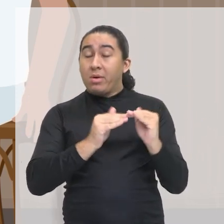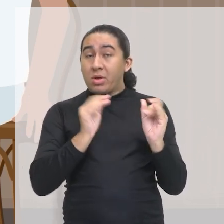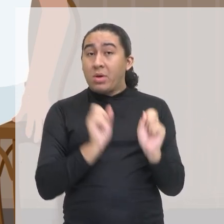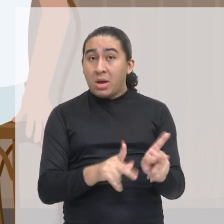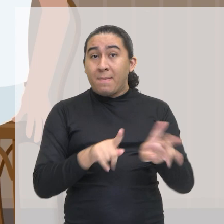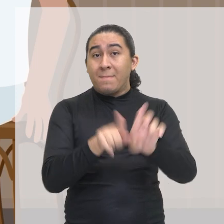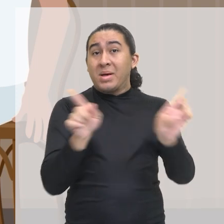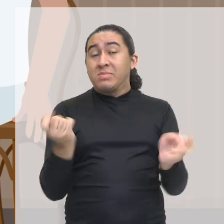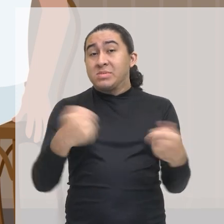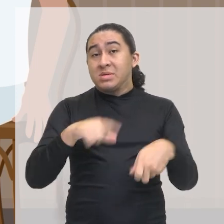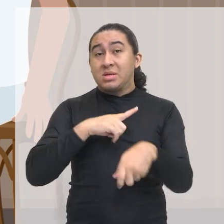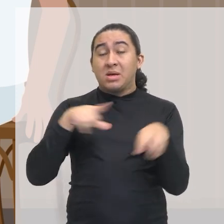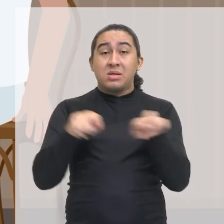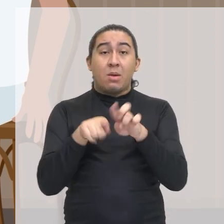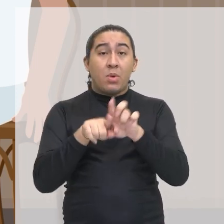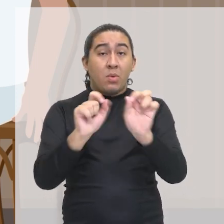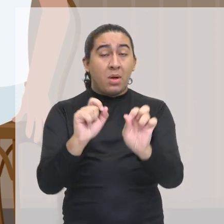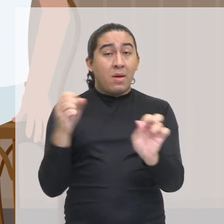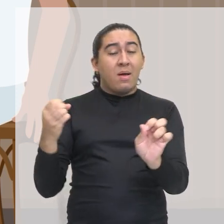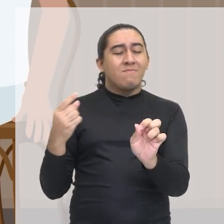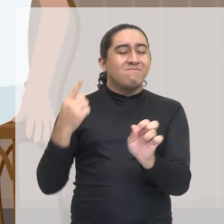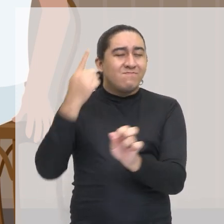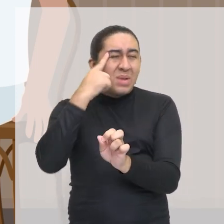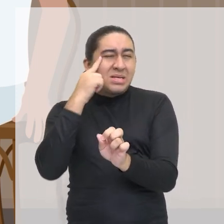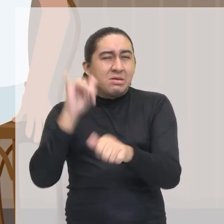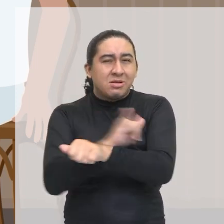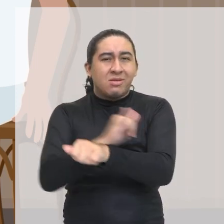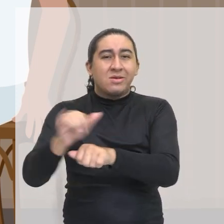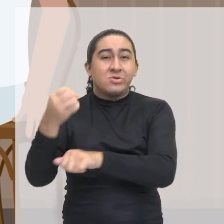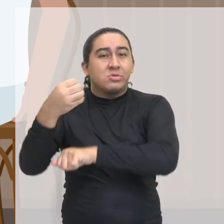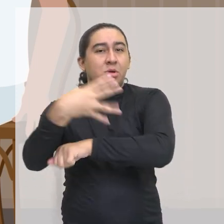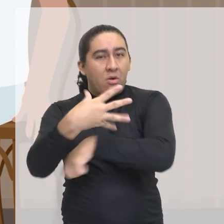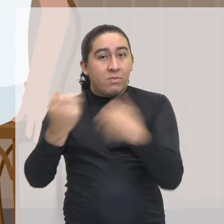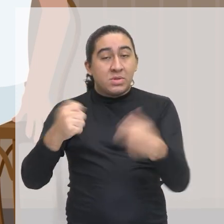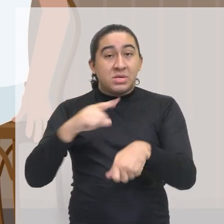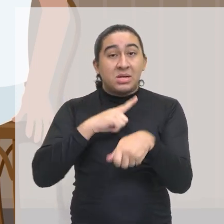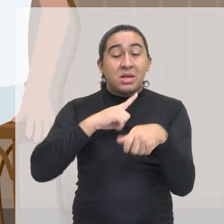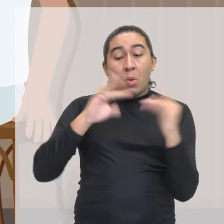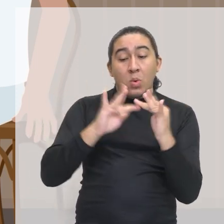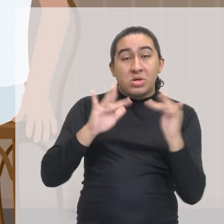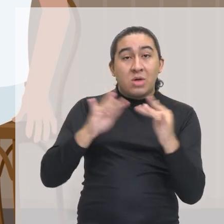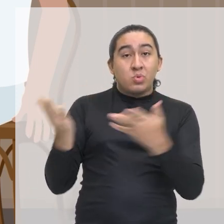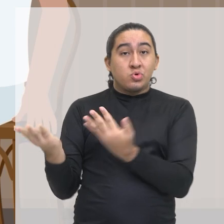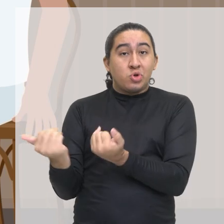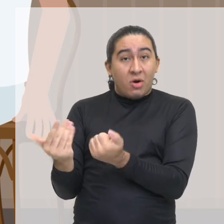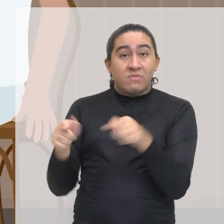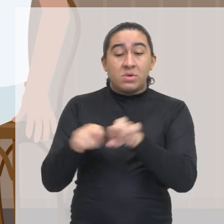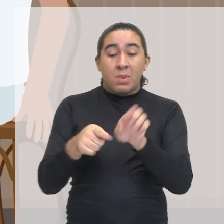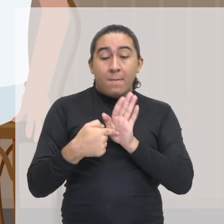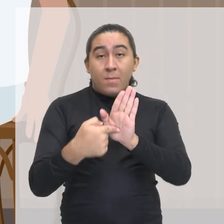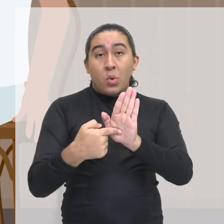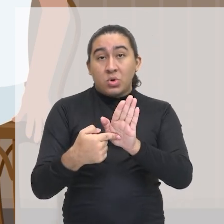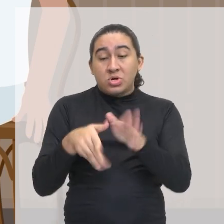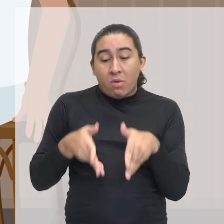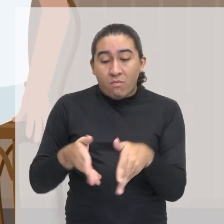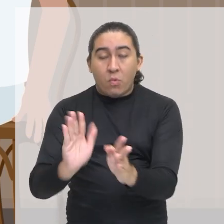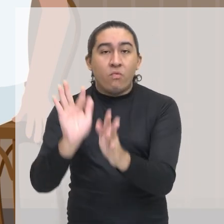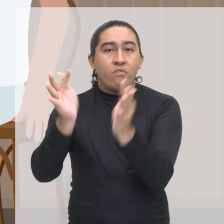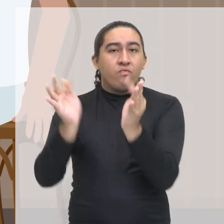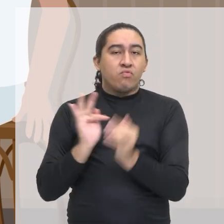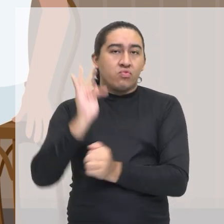Concordo, Bapu. Mas devemos também modernizar nossa abordagem. Precisamos alcançar os jovens e mostrar-lhes o